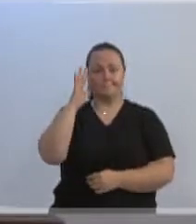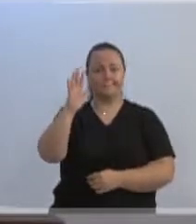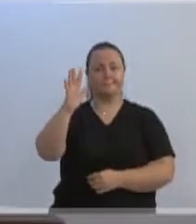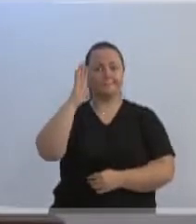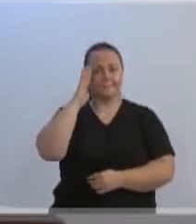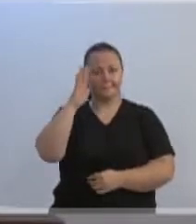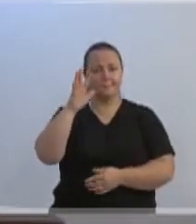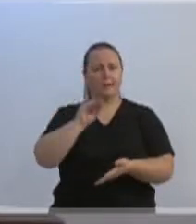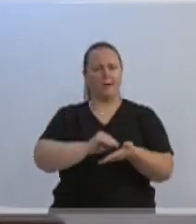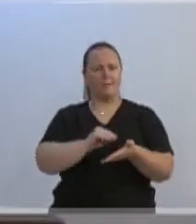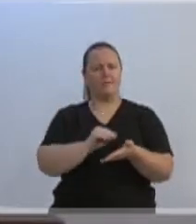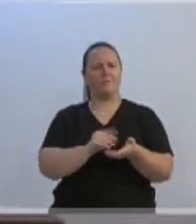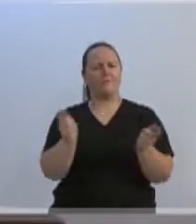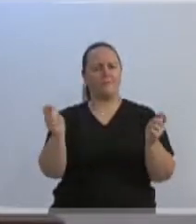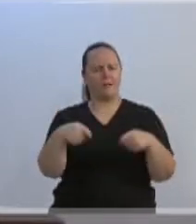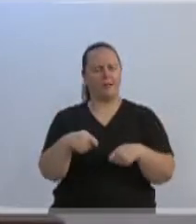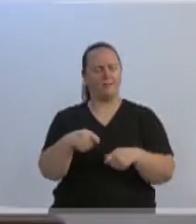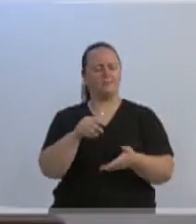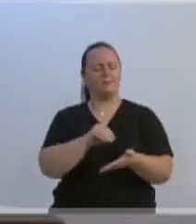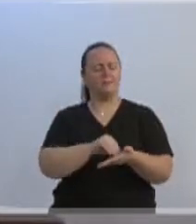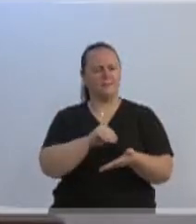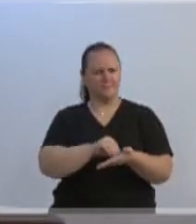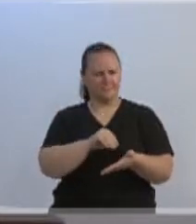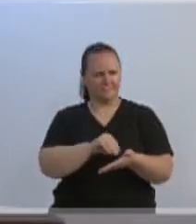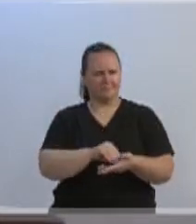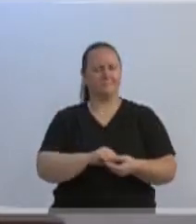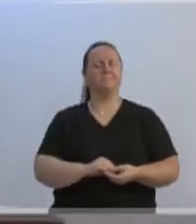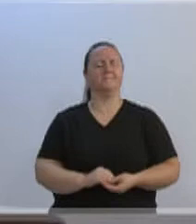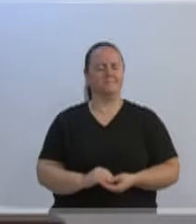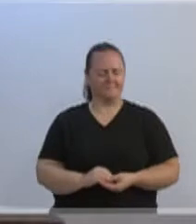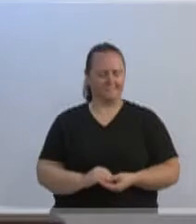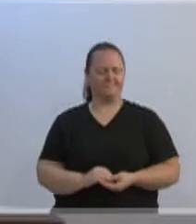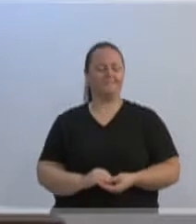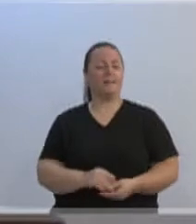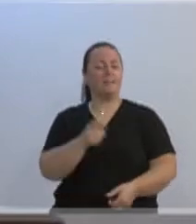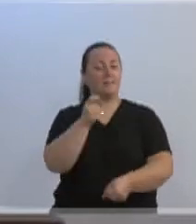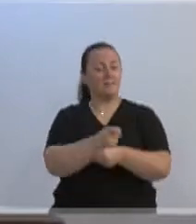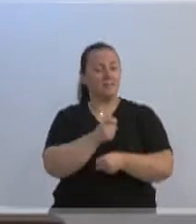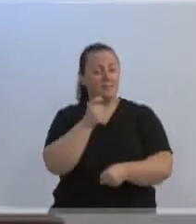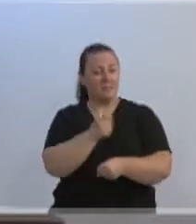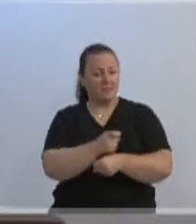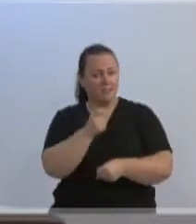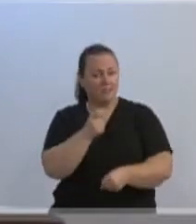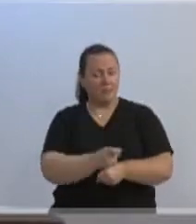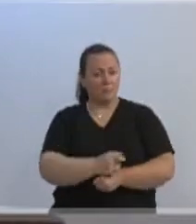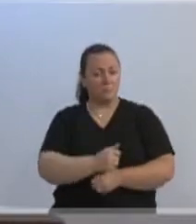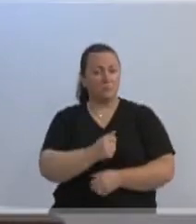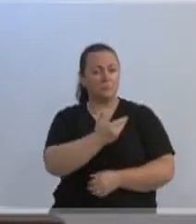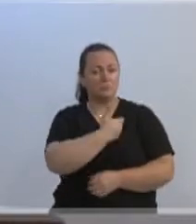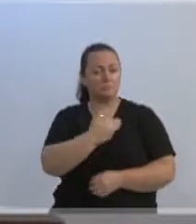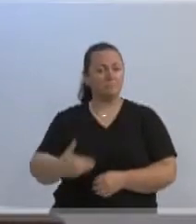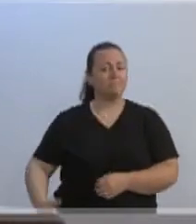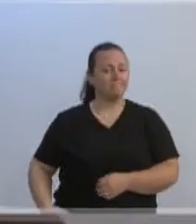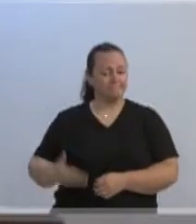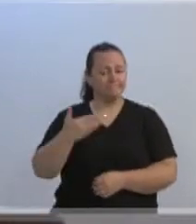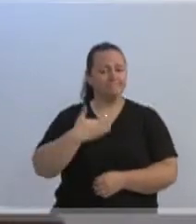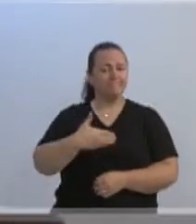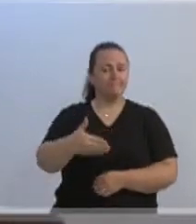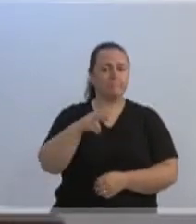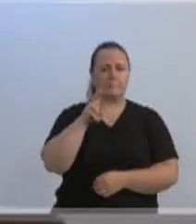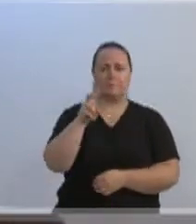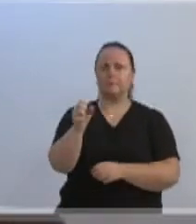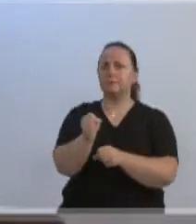incompetência do governo a teimosia do governo depois de quase cinco